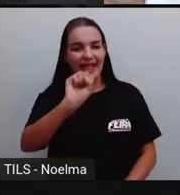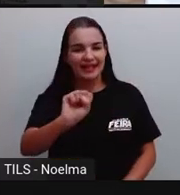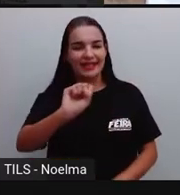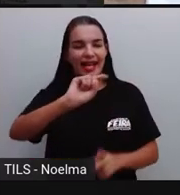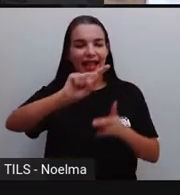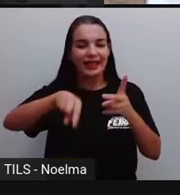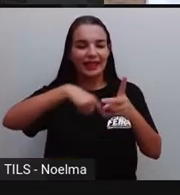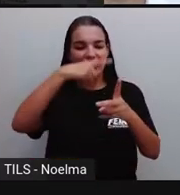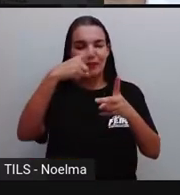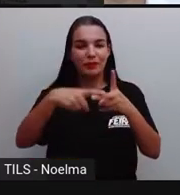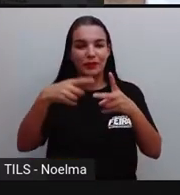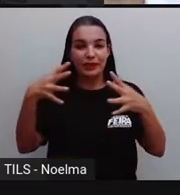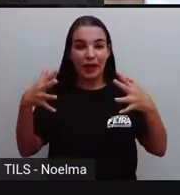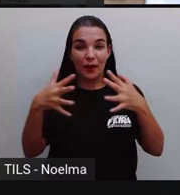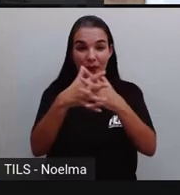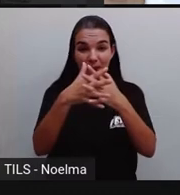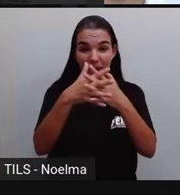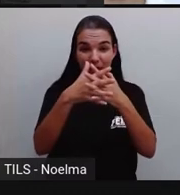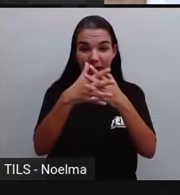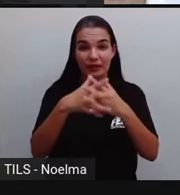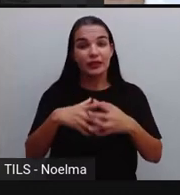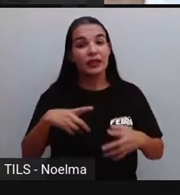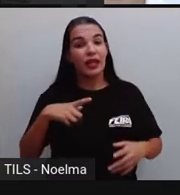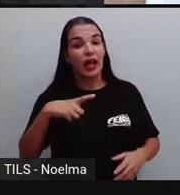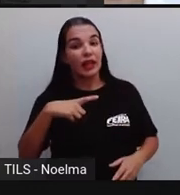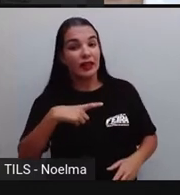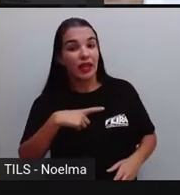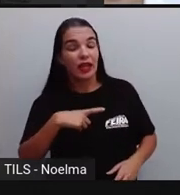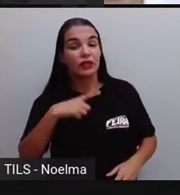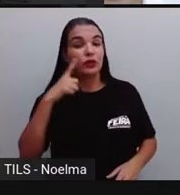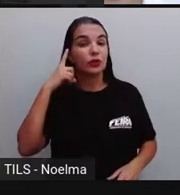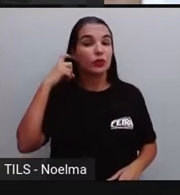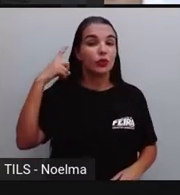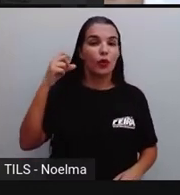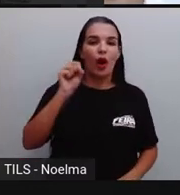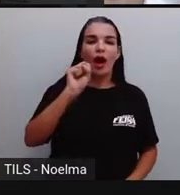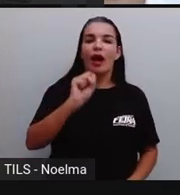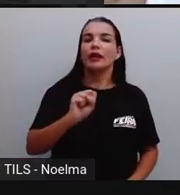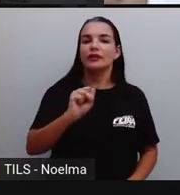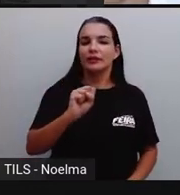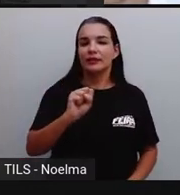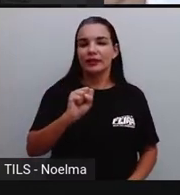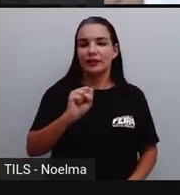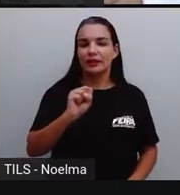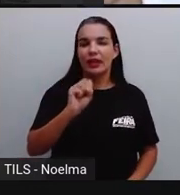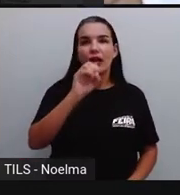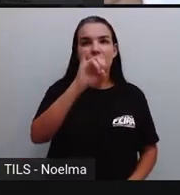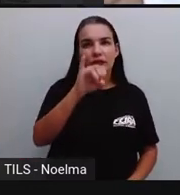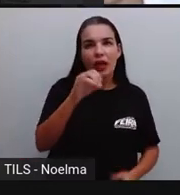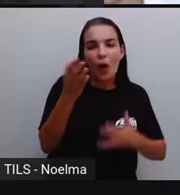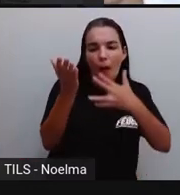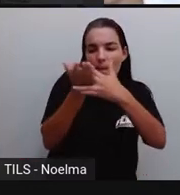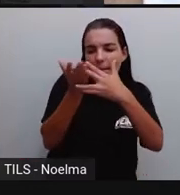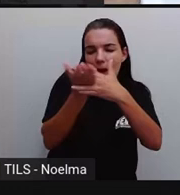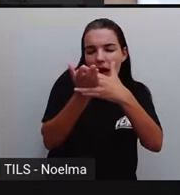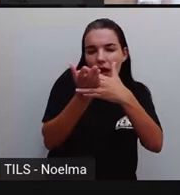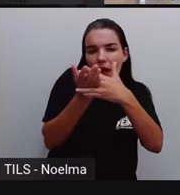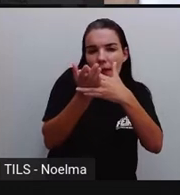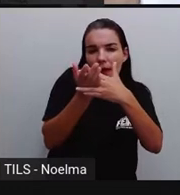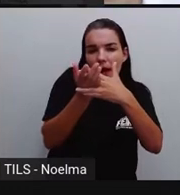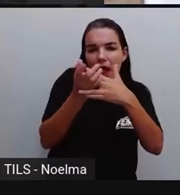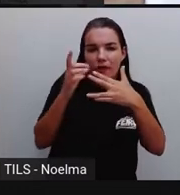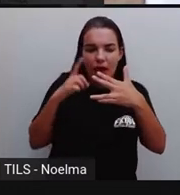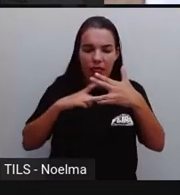si, né, tem som de si. Então, eu observo, está lá no meio da palavra, tá? Aí eu